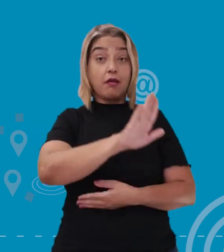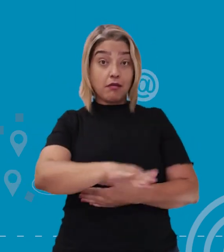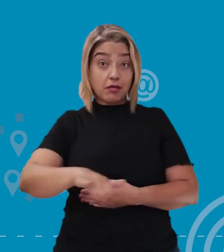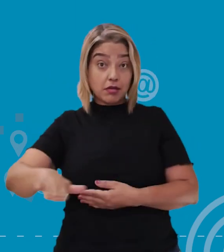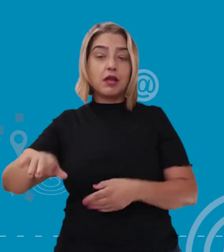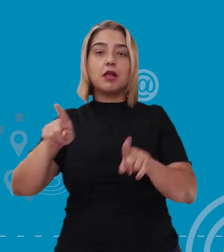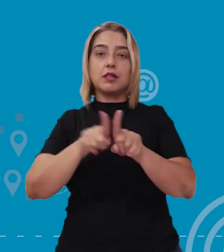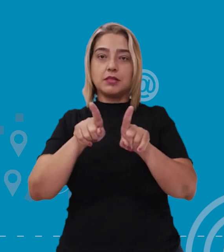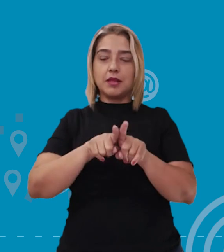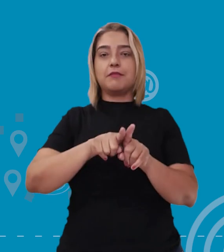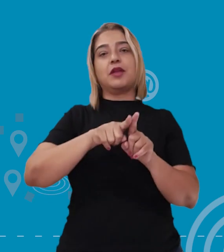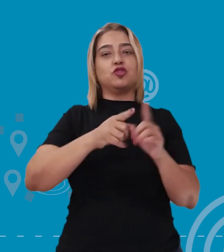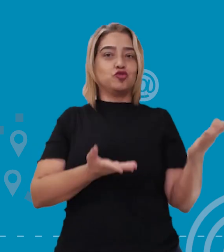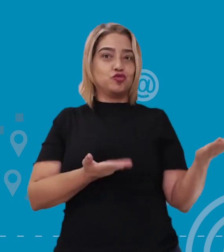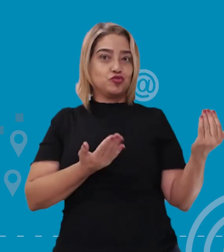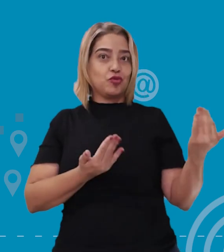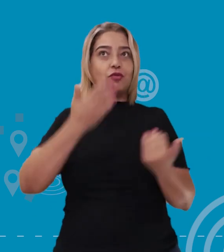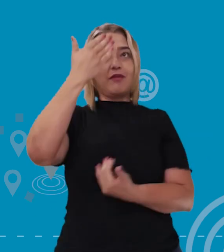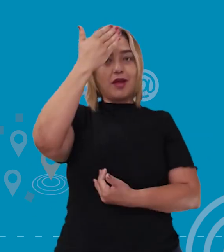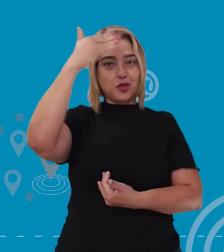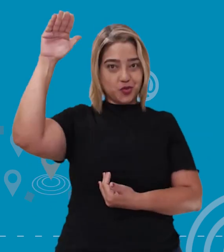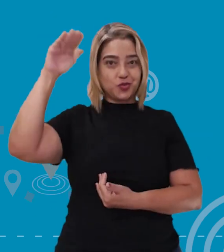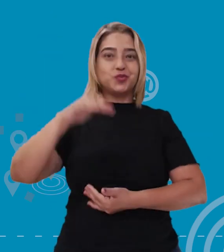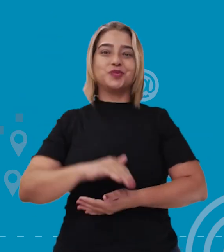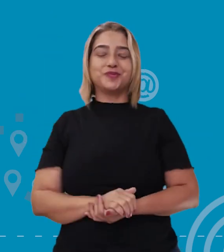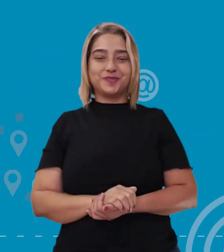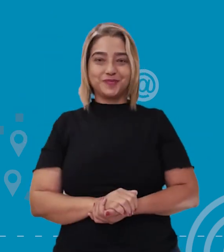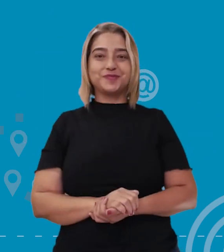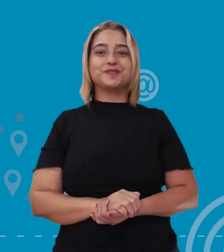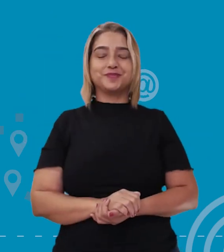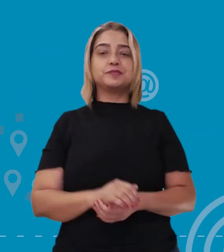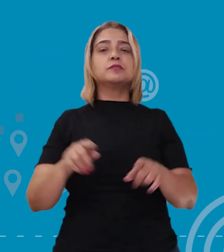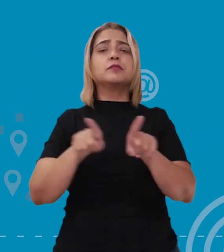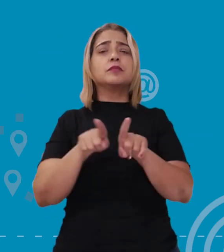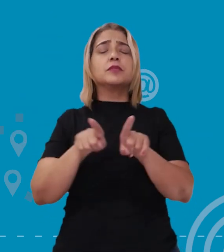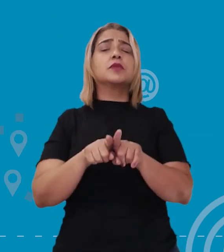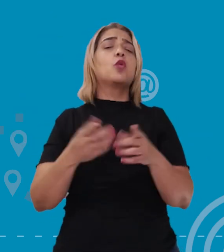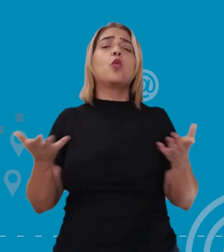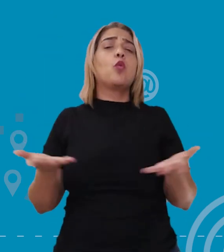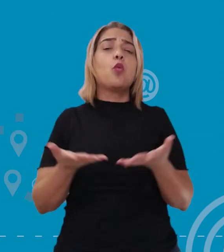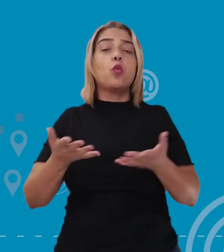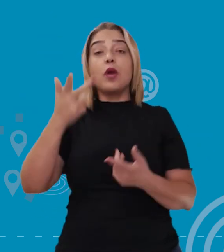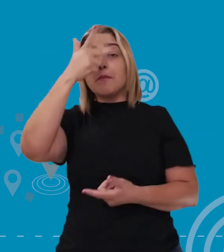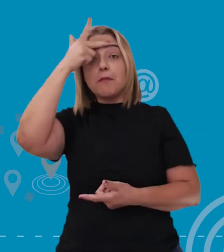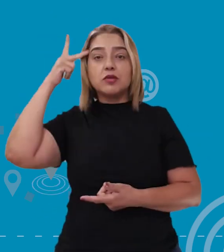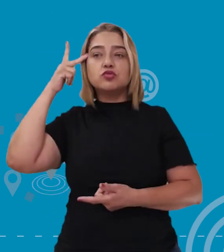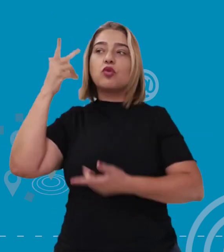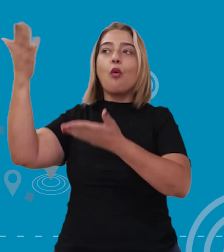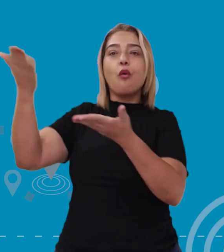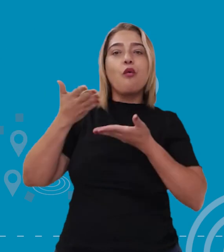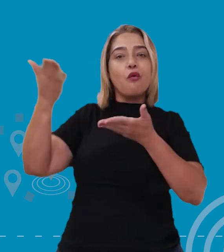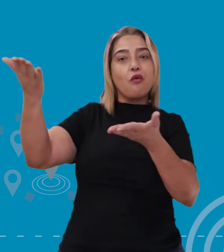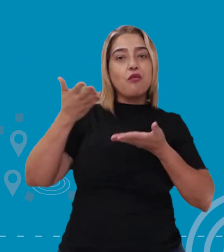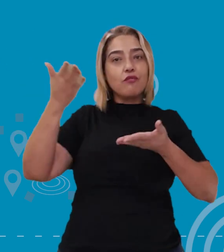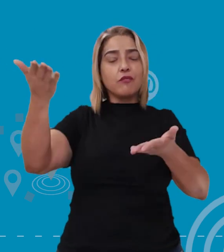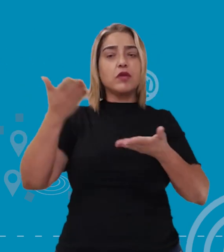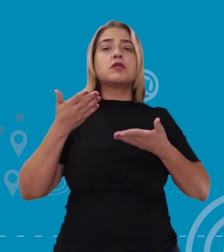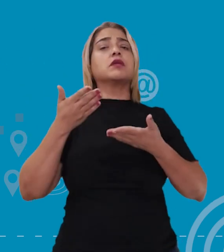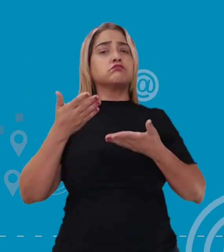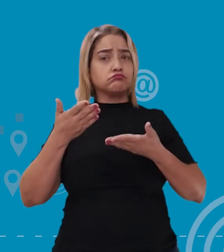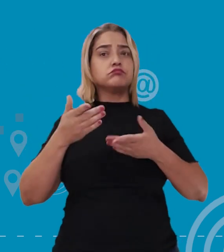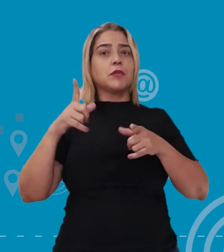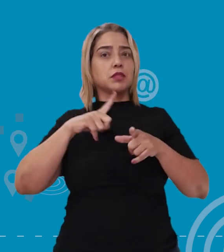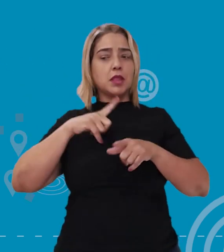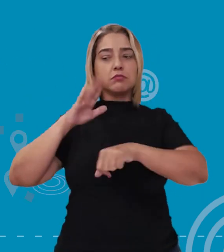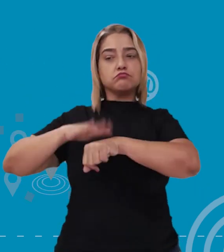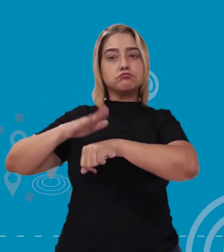crianças, jovens e adultos. Trouxemos para o diálogo especialistas que atuam nas